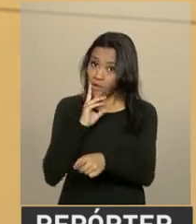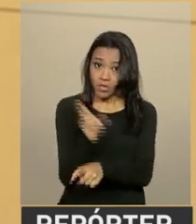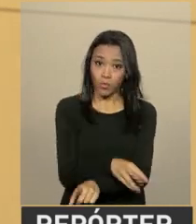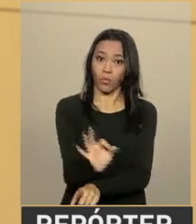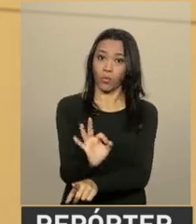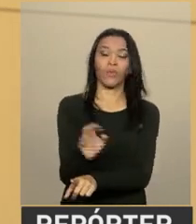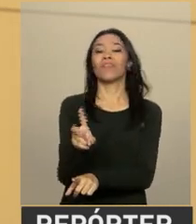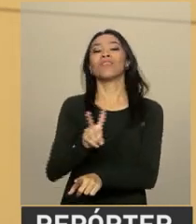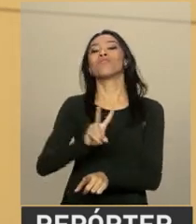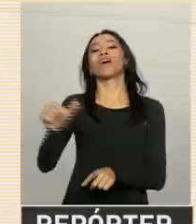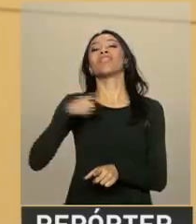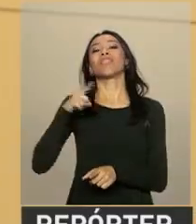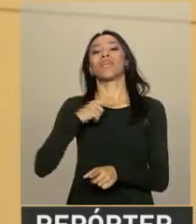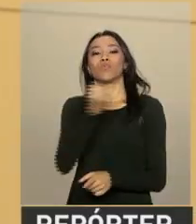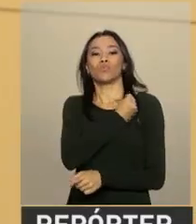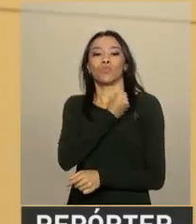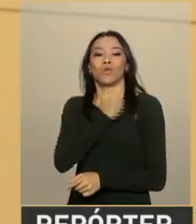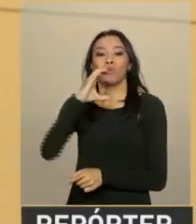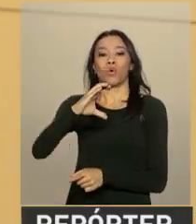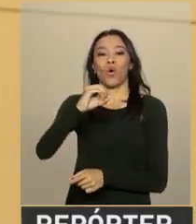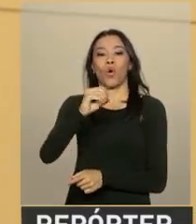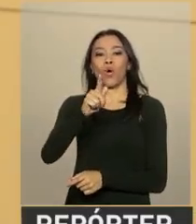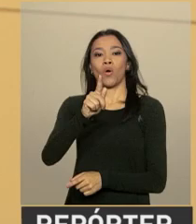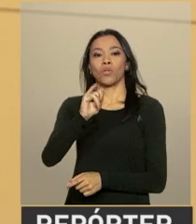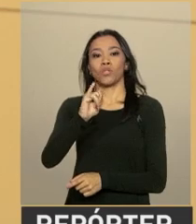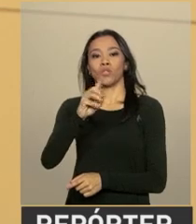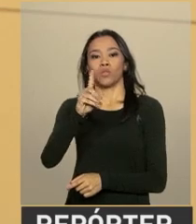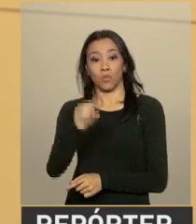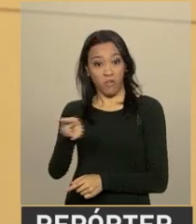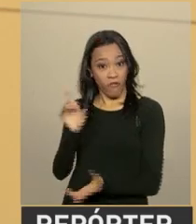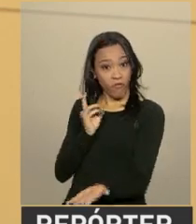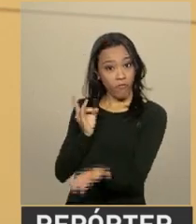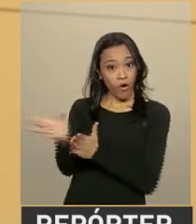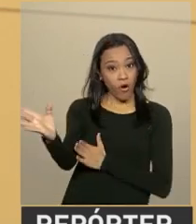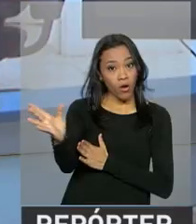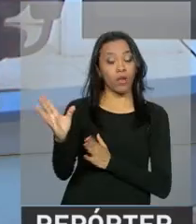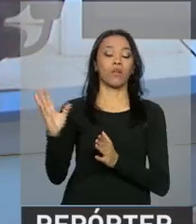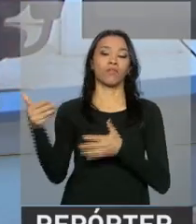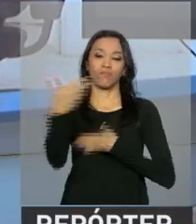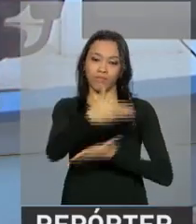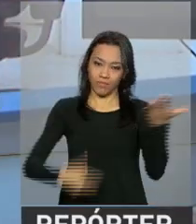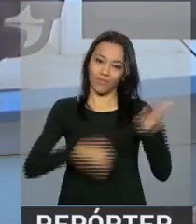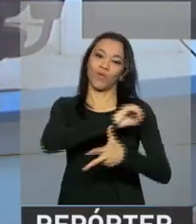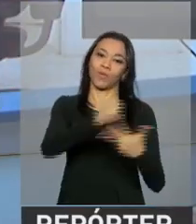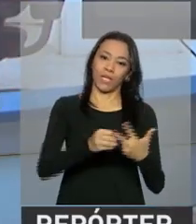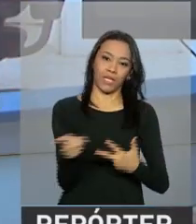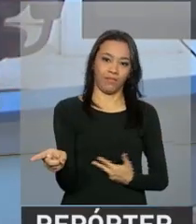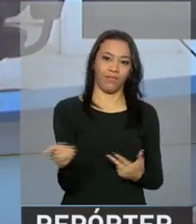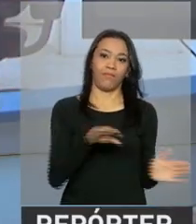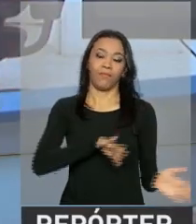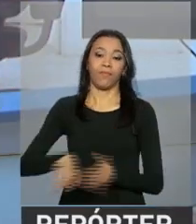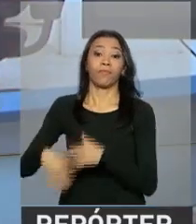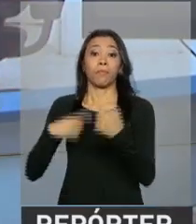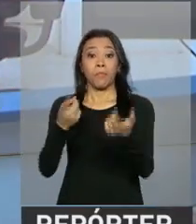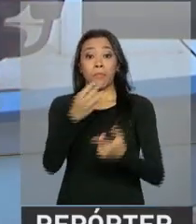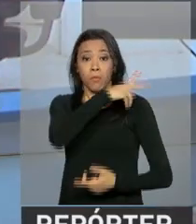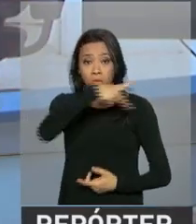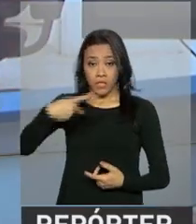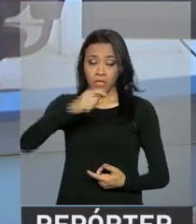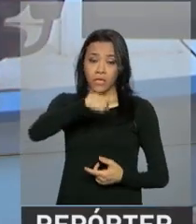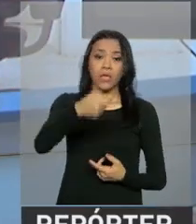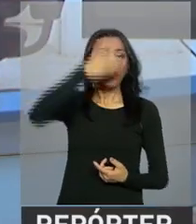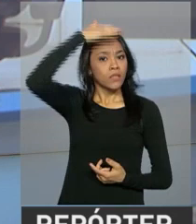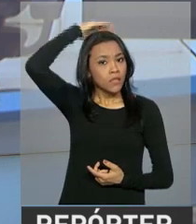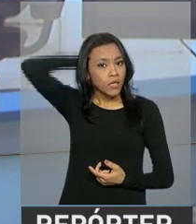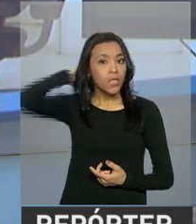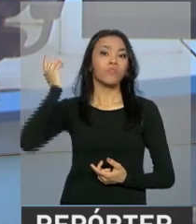ter código aqui aqui no Inep E essas escolas ficam fora do Enem por escola o presidente da república em exercício Michel